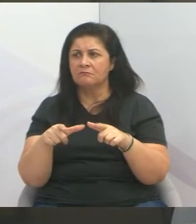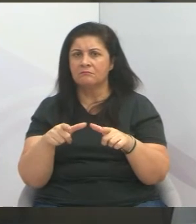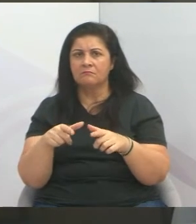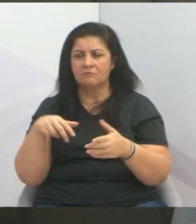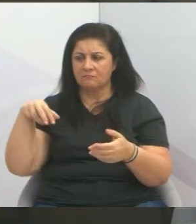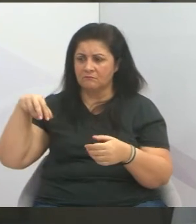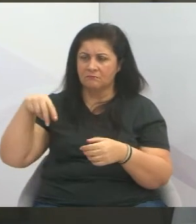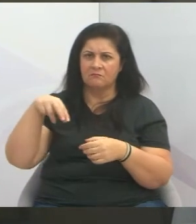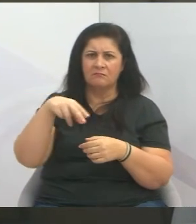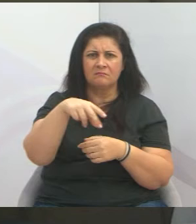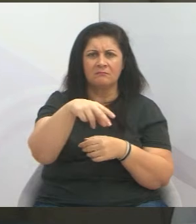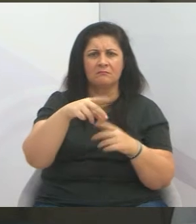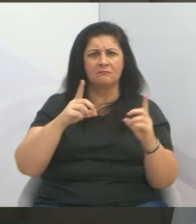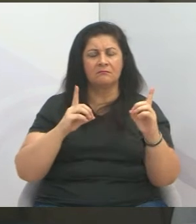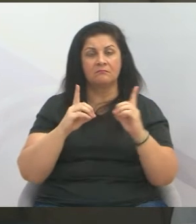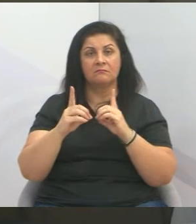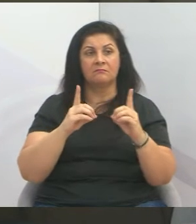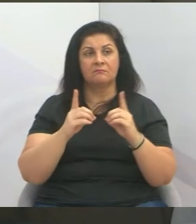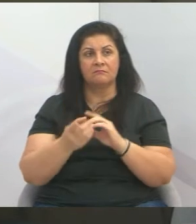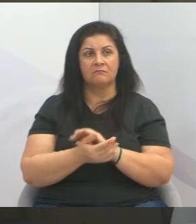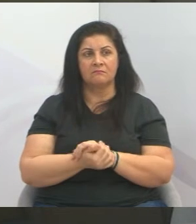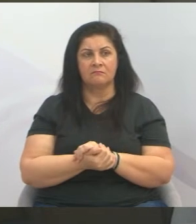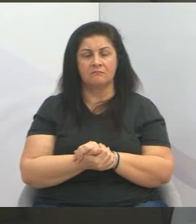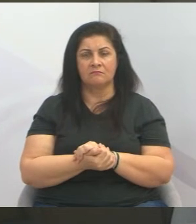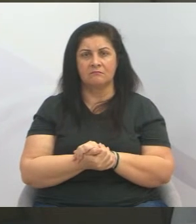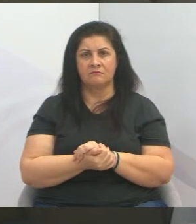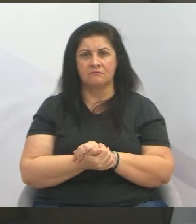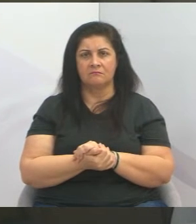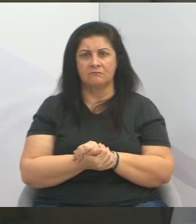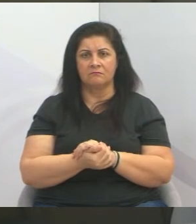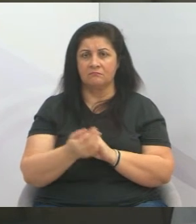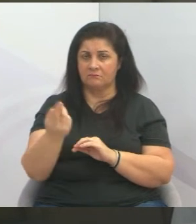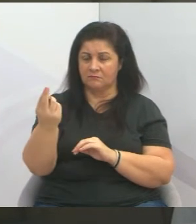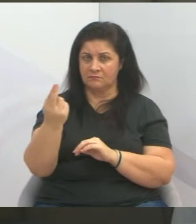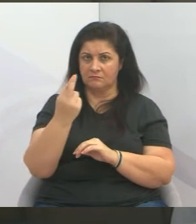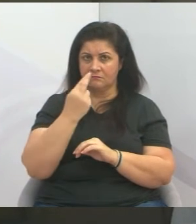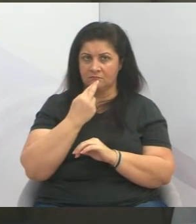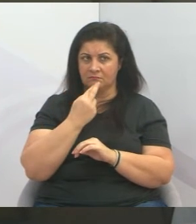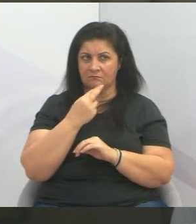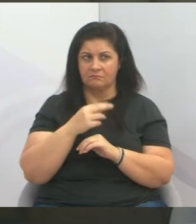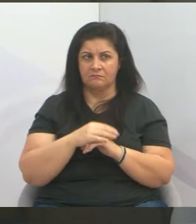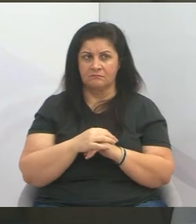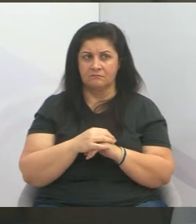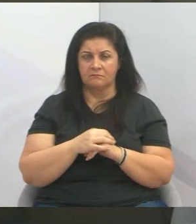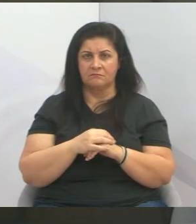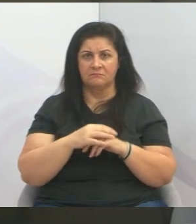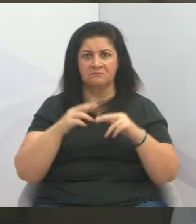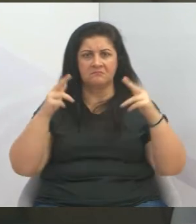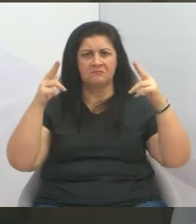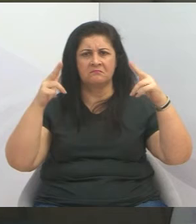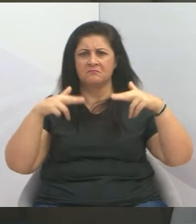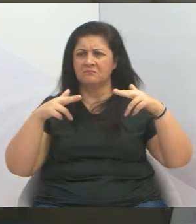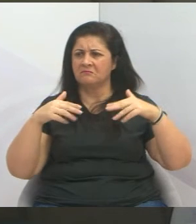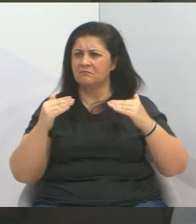não a pé pela Rodovia Presidente Dutra segundo ou a resposta que eles mandam nunca é favorável ao